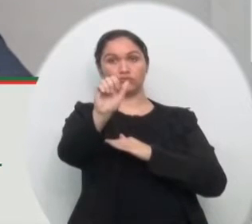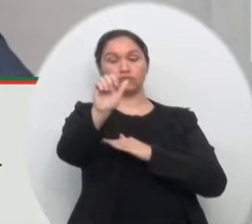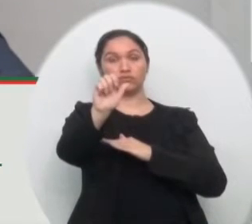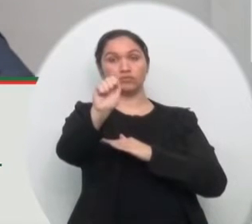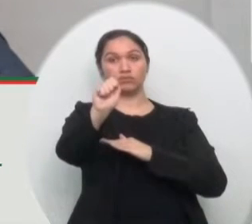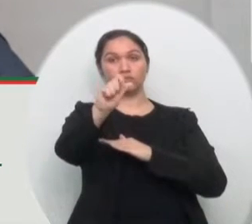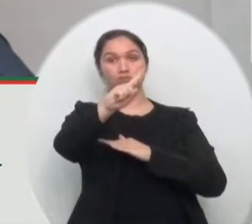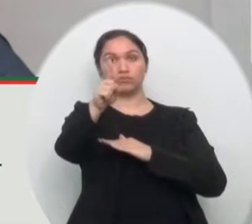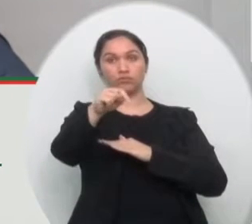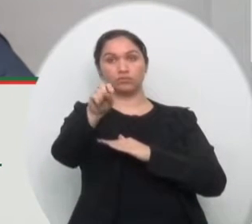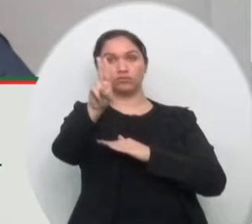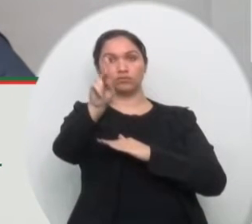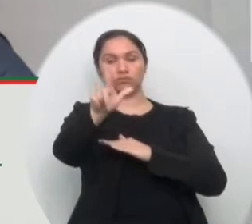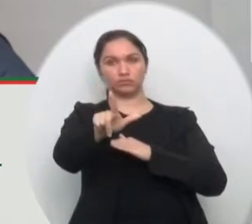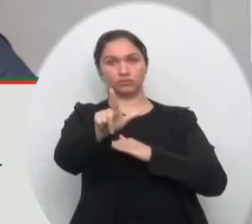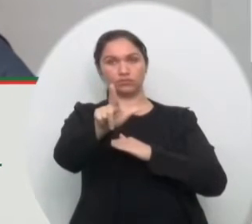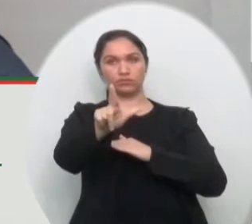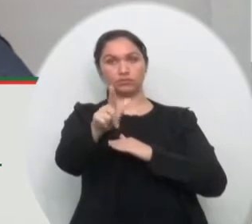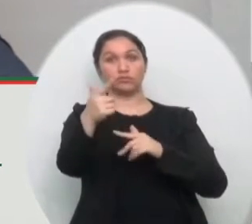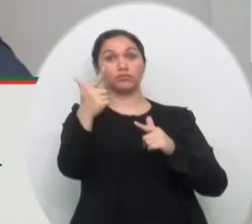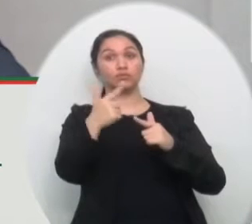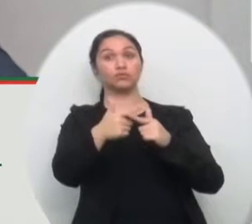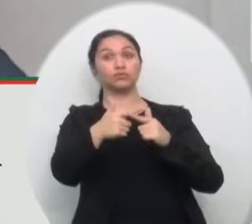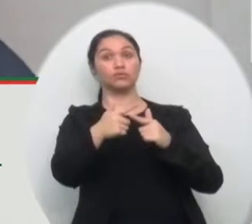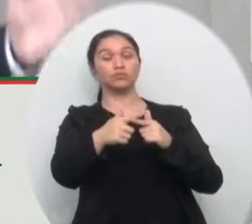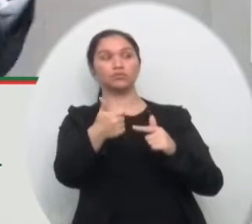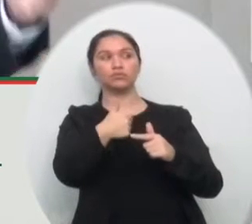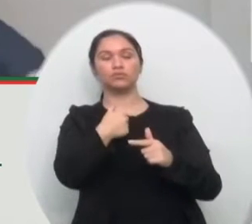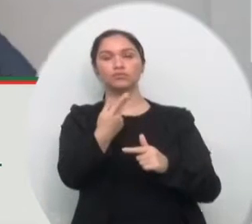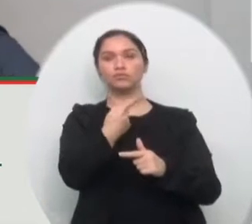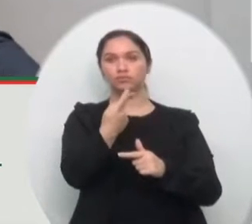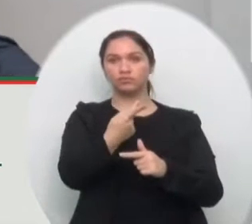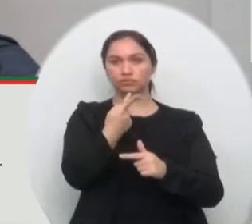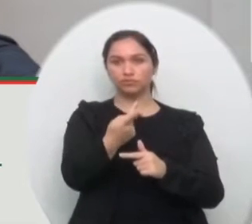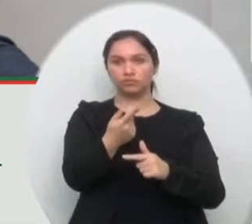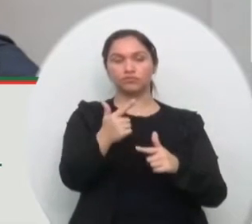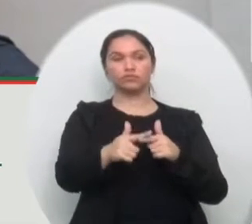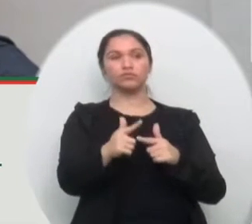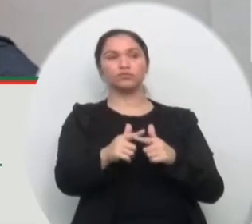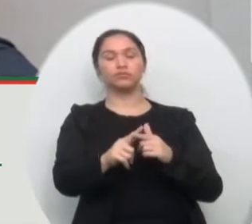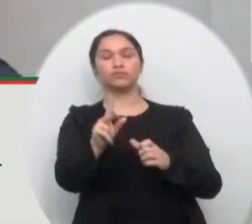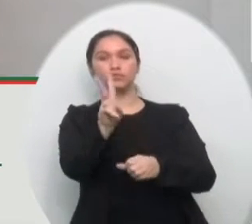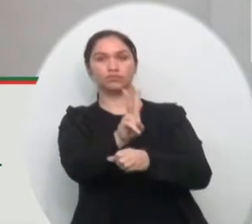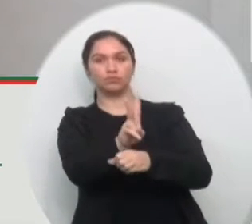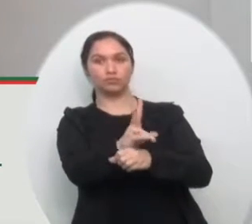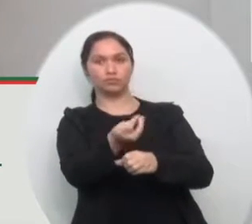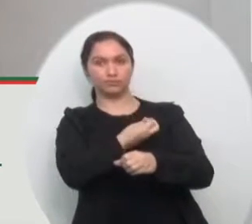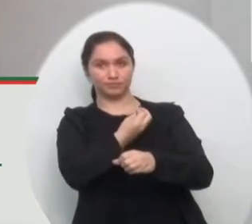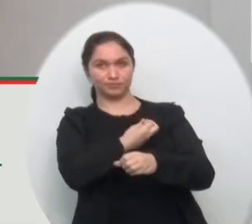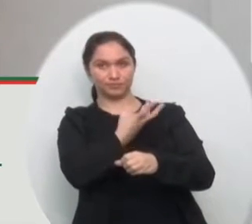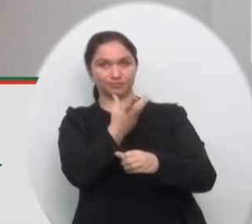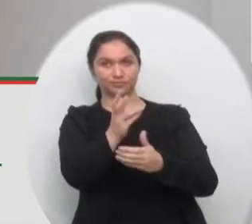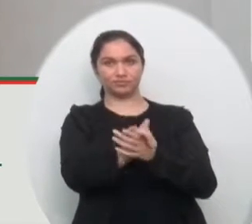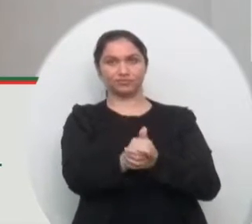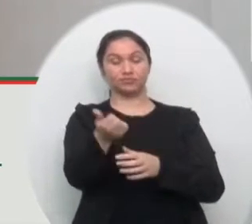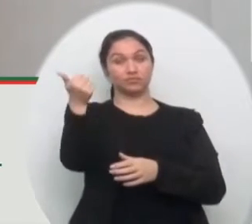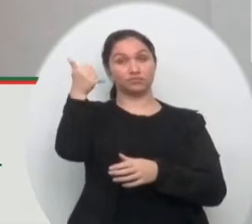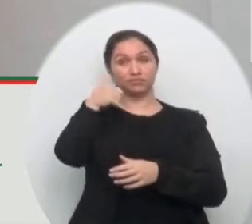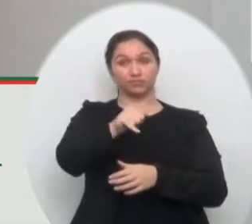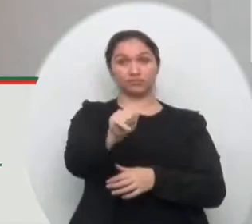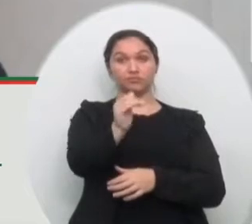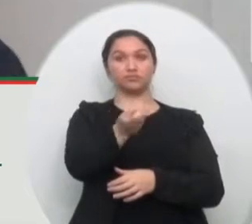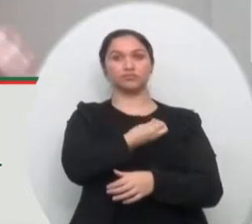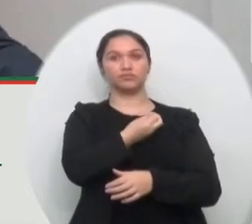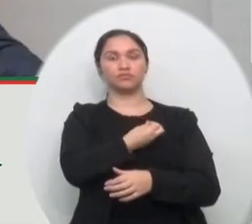também da valorização da vida. E hoje também tramitará o projeto do vereador Juarez, lhe cumprimento também, vereador, em